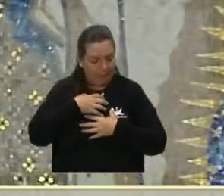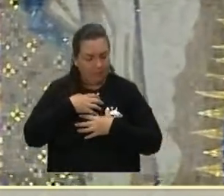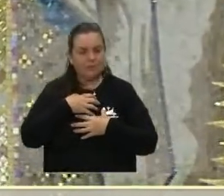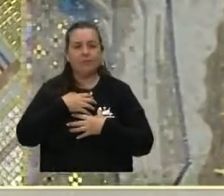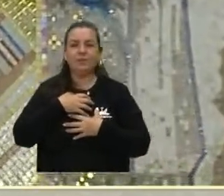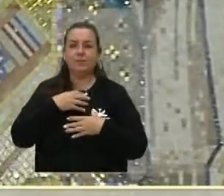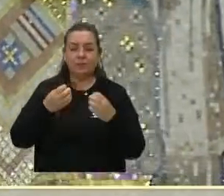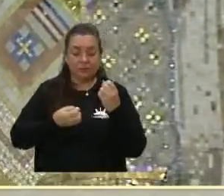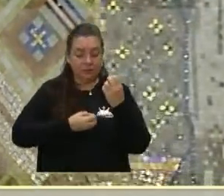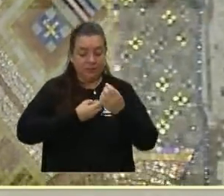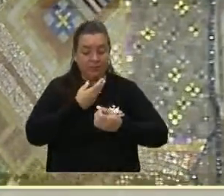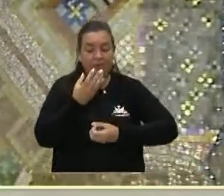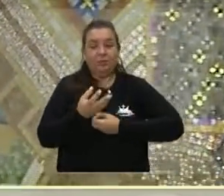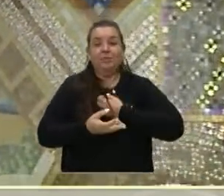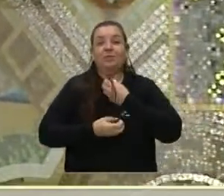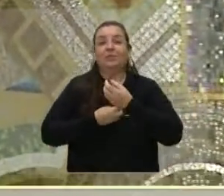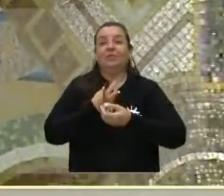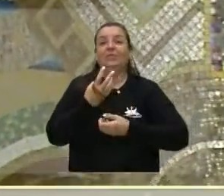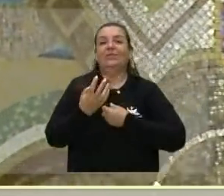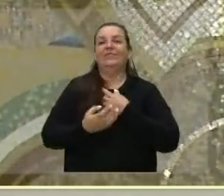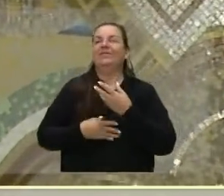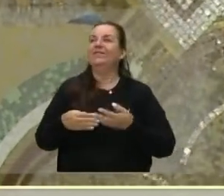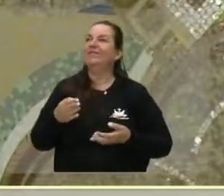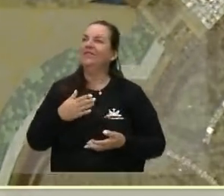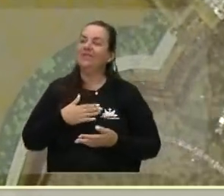cadê você meu